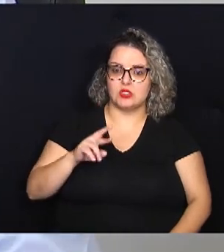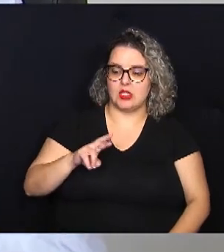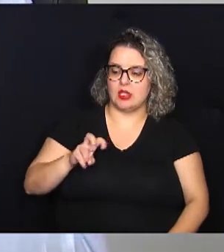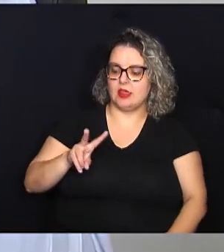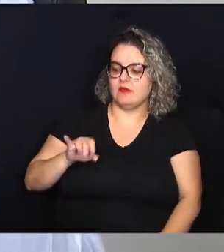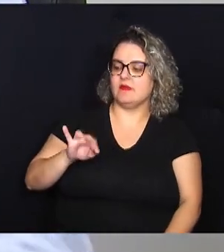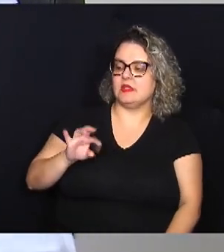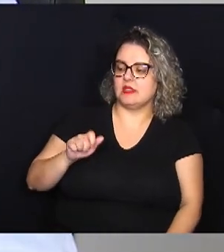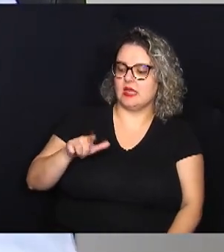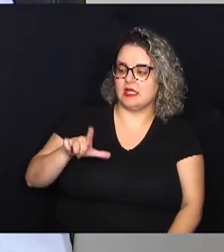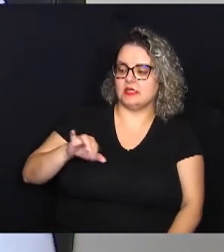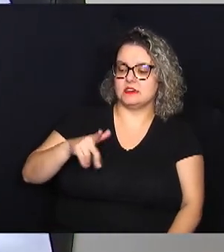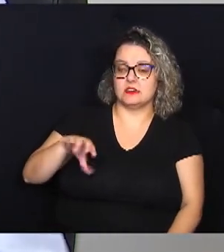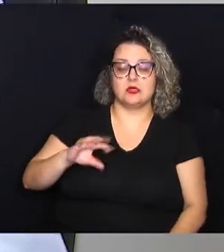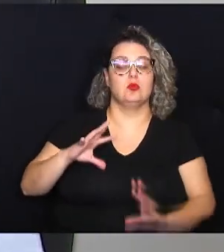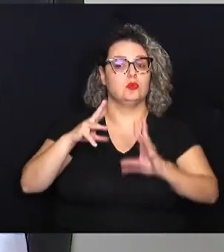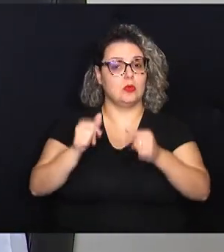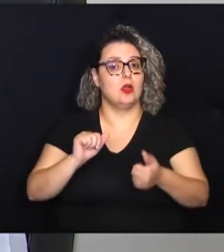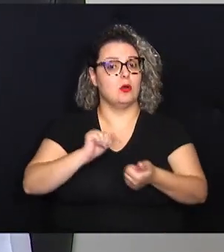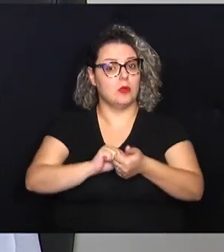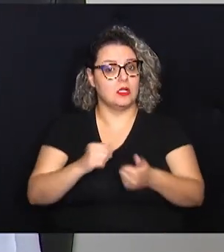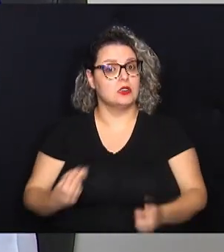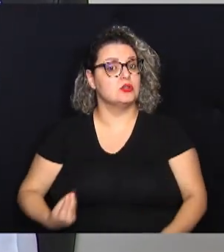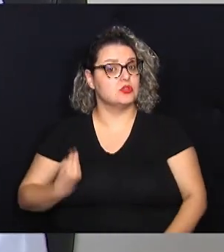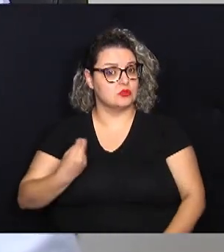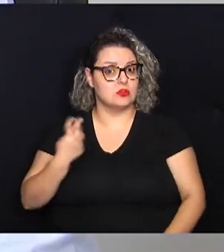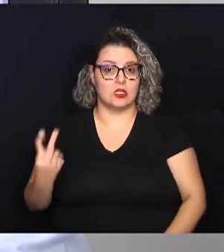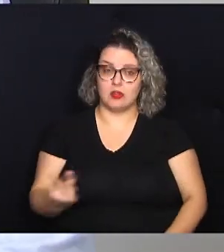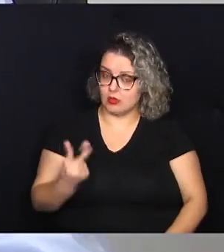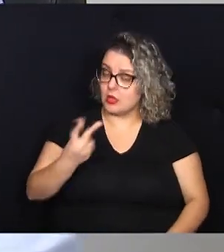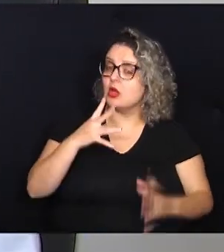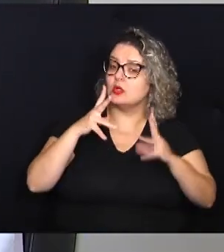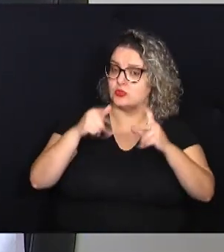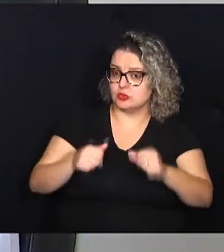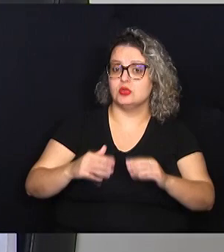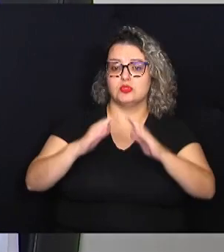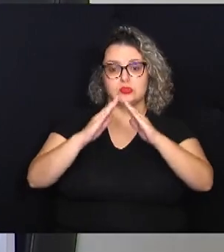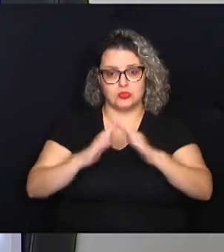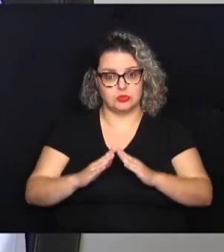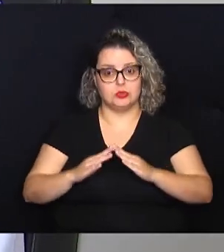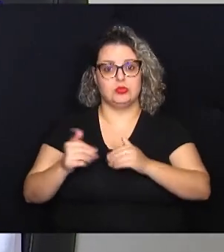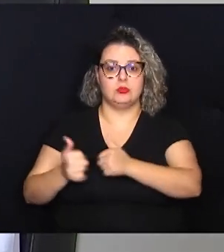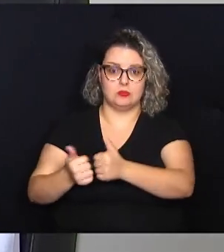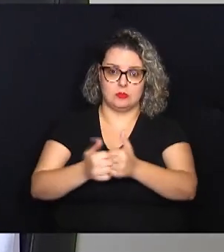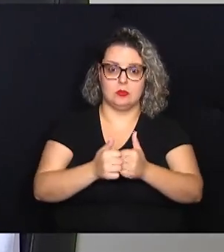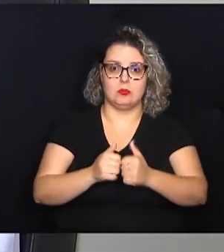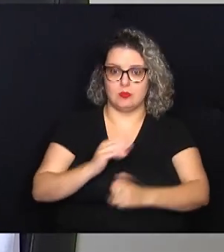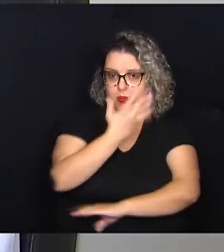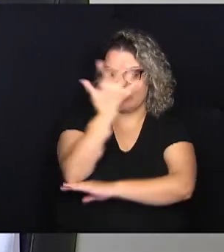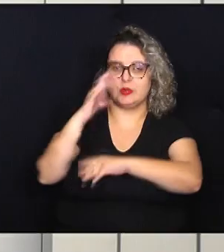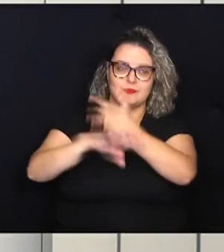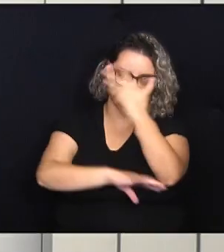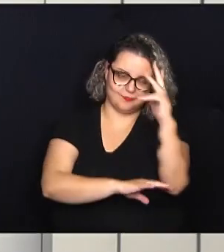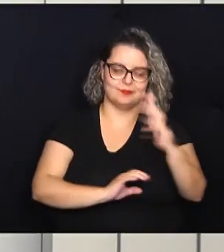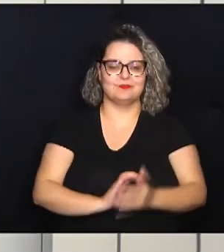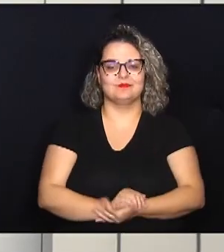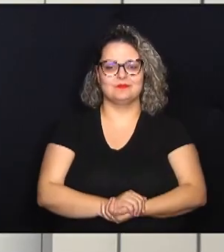nós estamos pedindo a revitalização total para trazer a qualidade de vida e a valorização a todos os moradores ali ao entorno do Bosque do